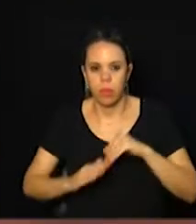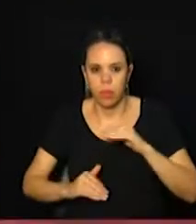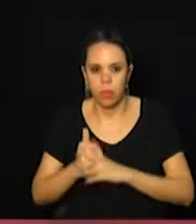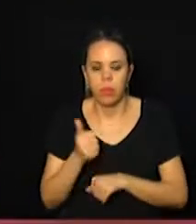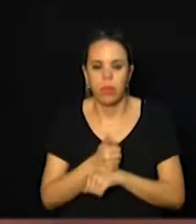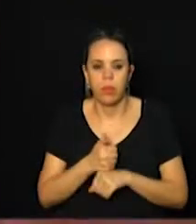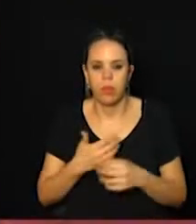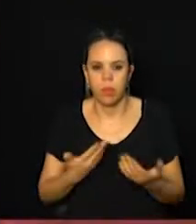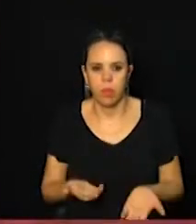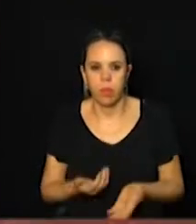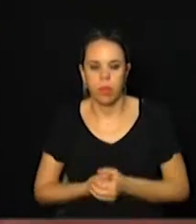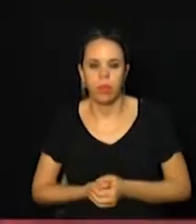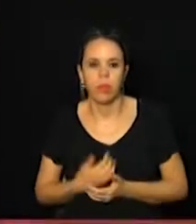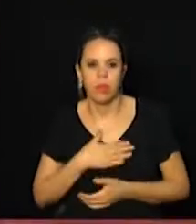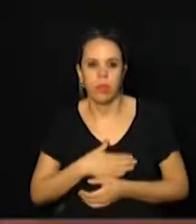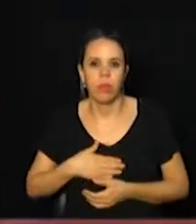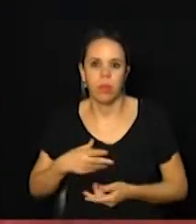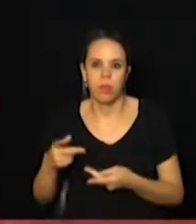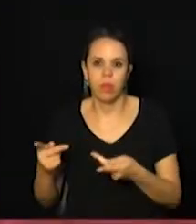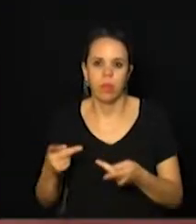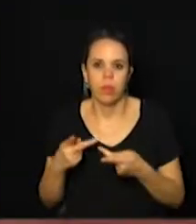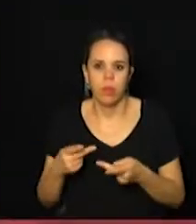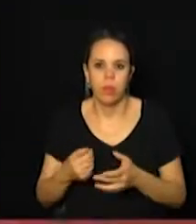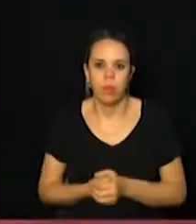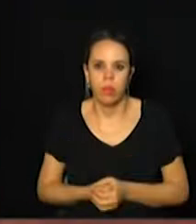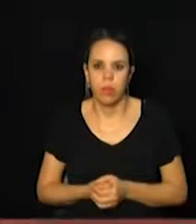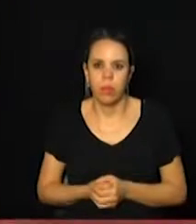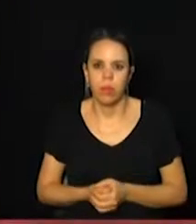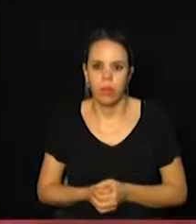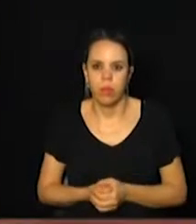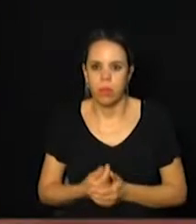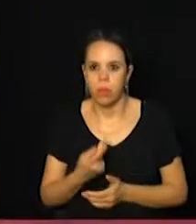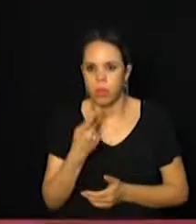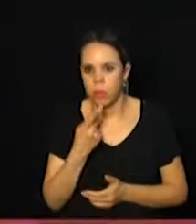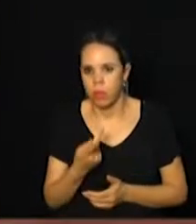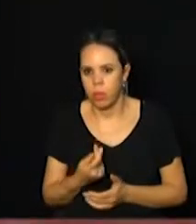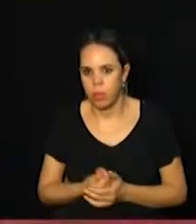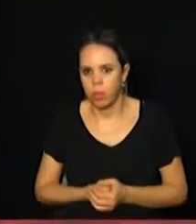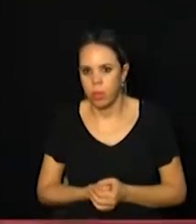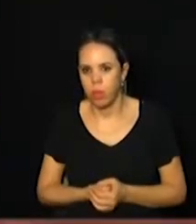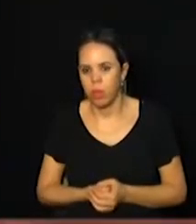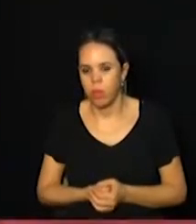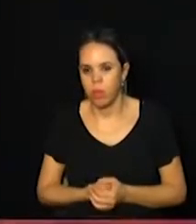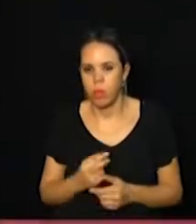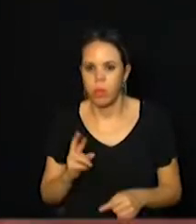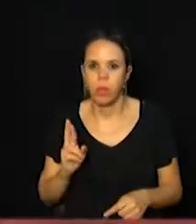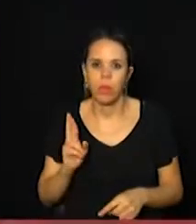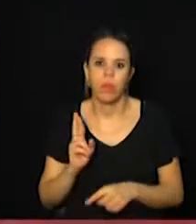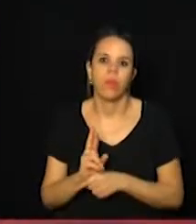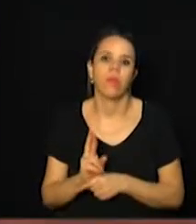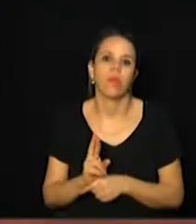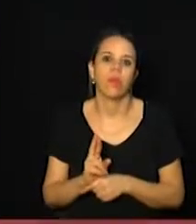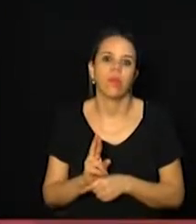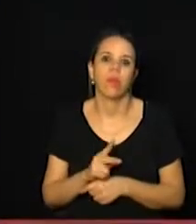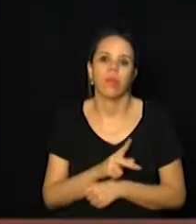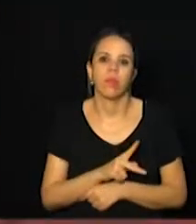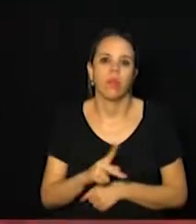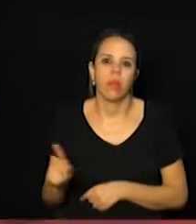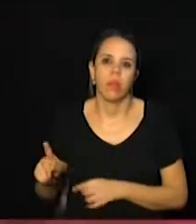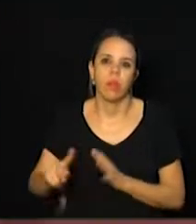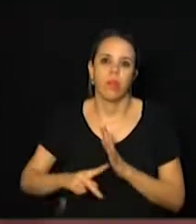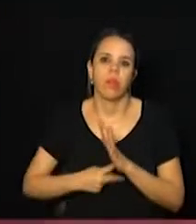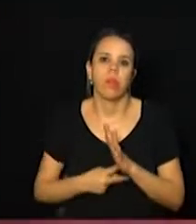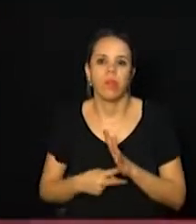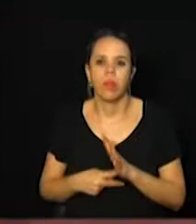frentista gostaria de convidar para falar também representando como presidente do